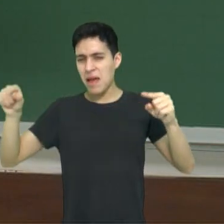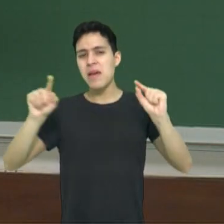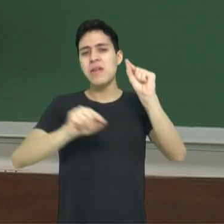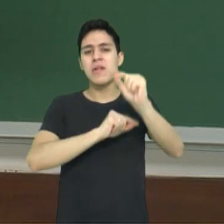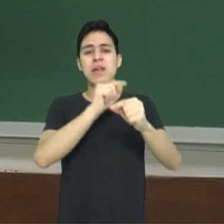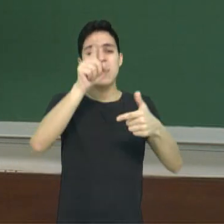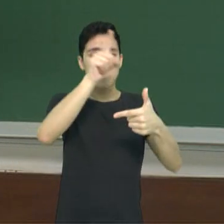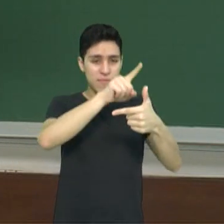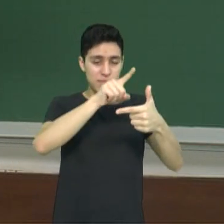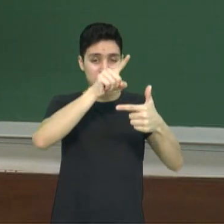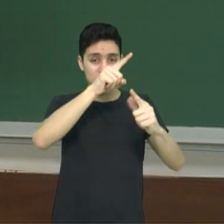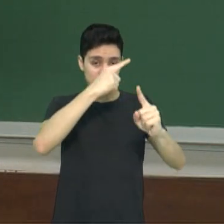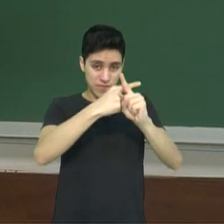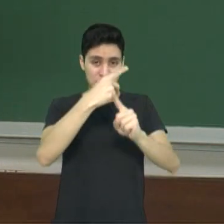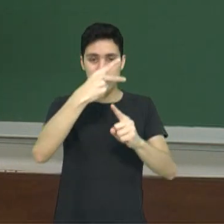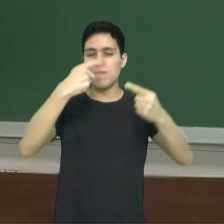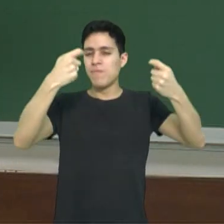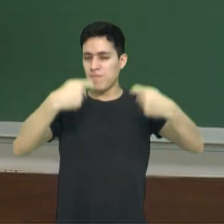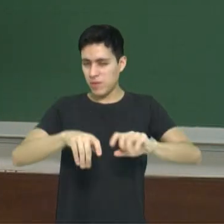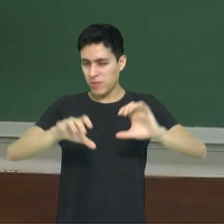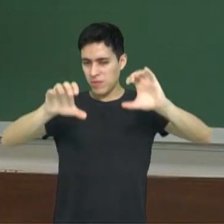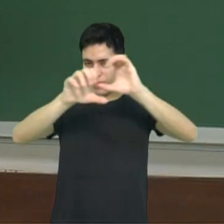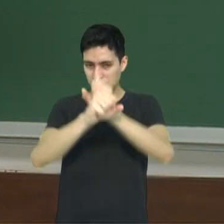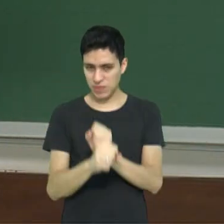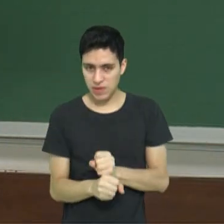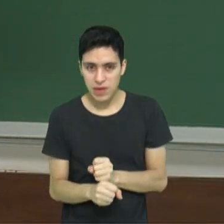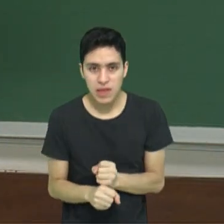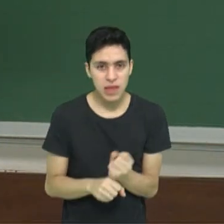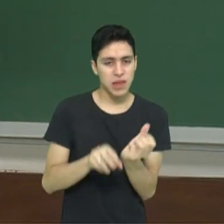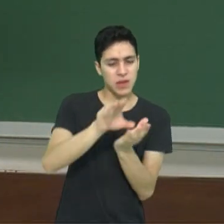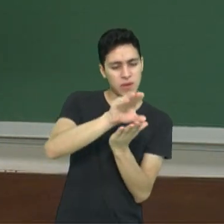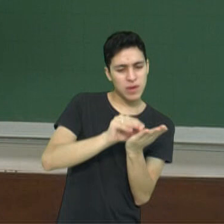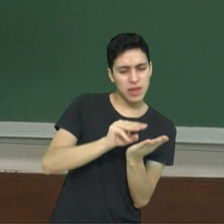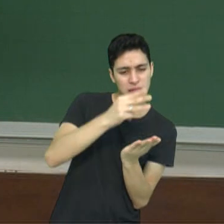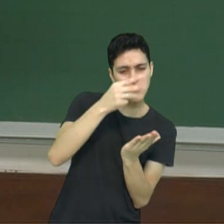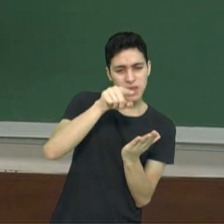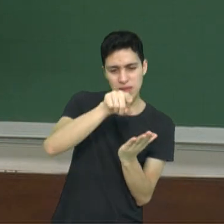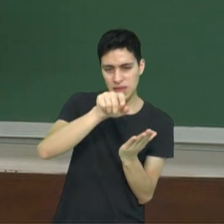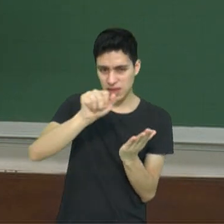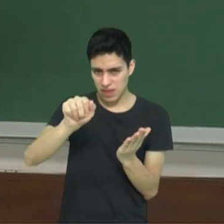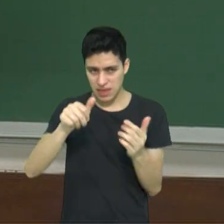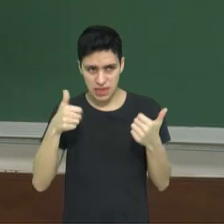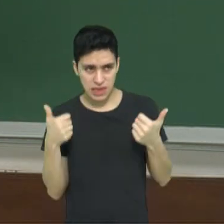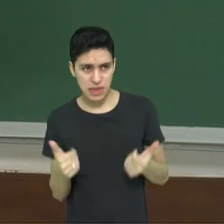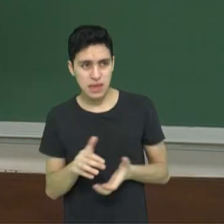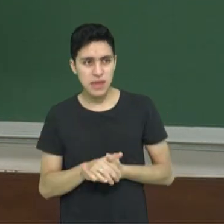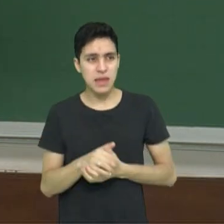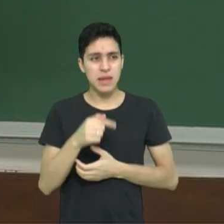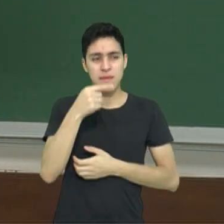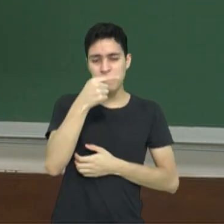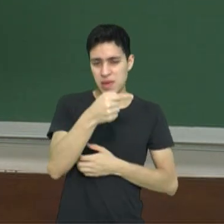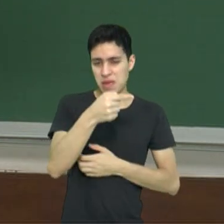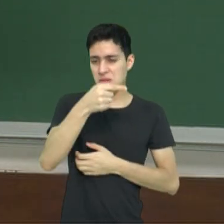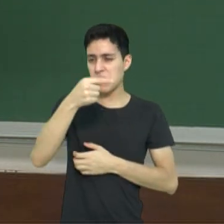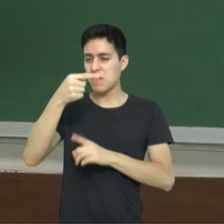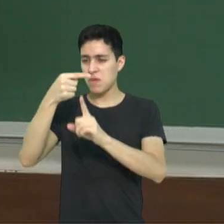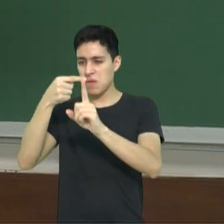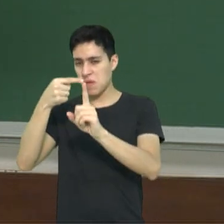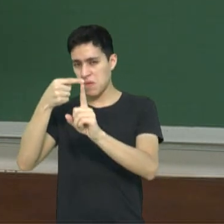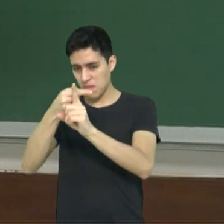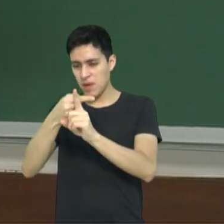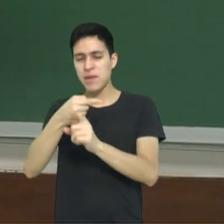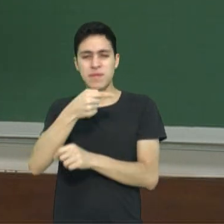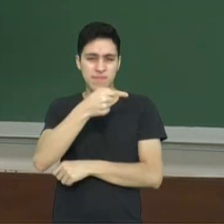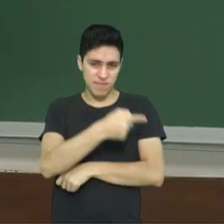2 tem que ser feita. Copio o 3A então, menos com mais,